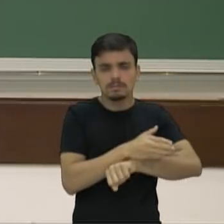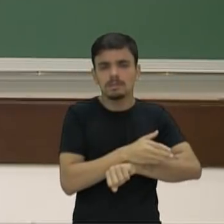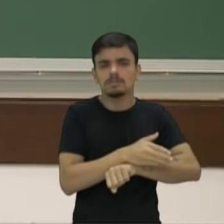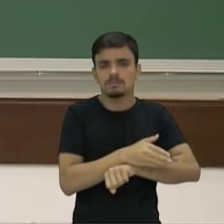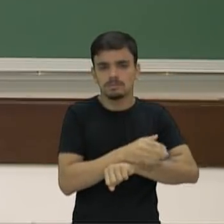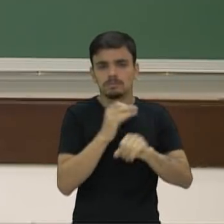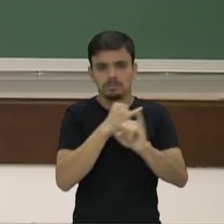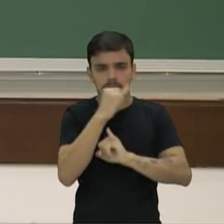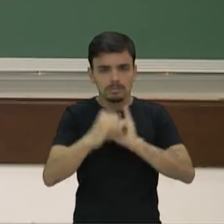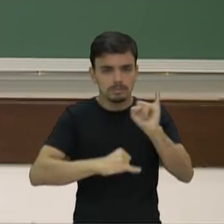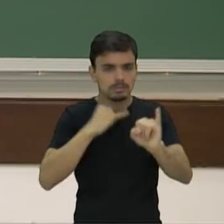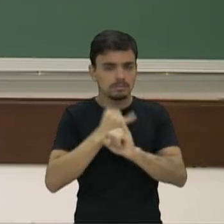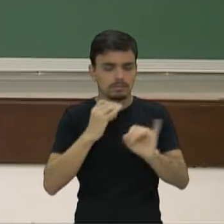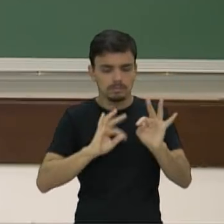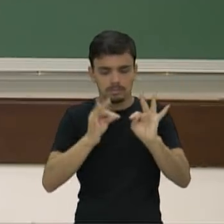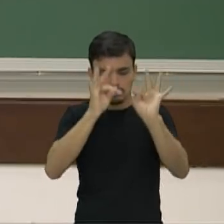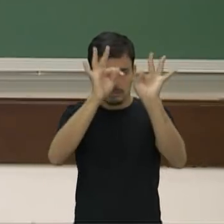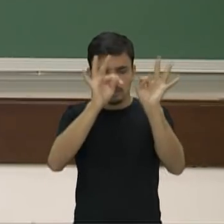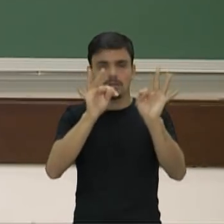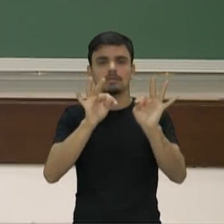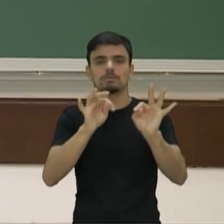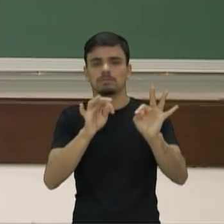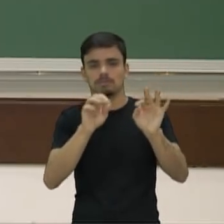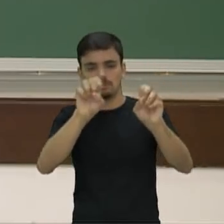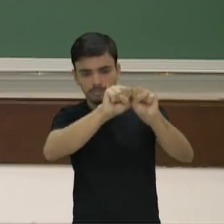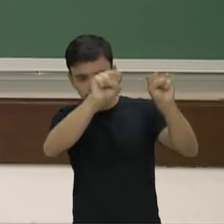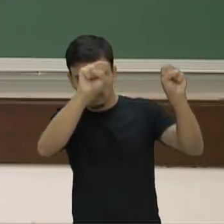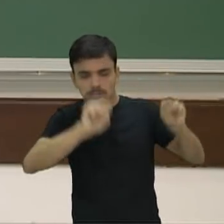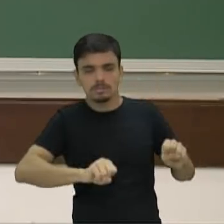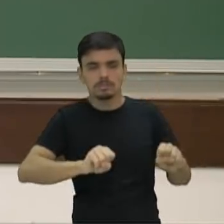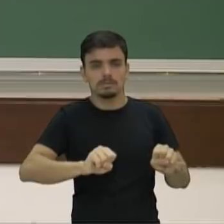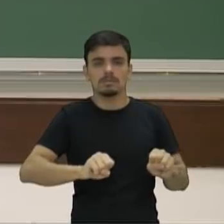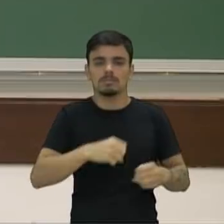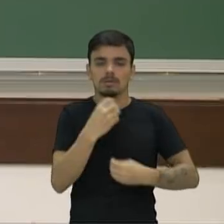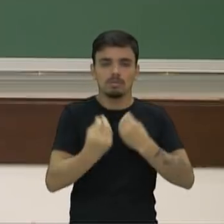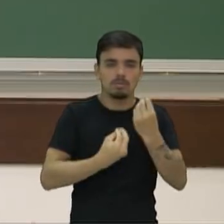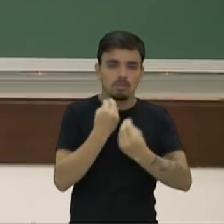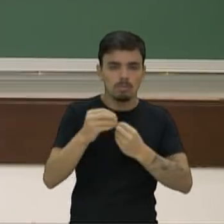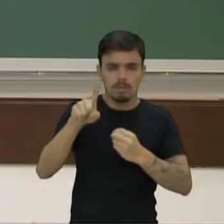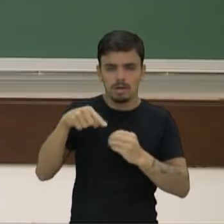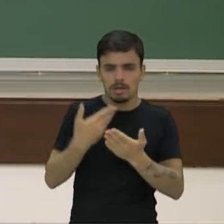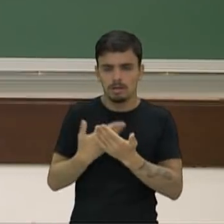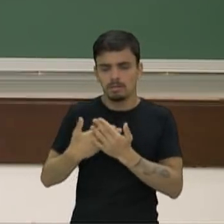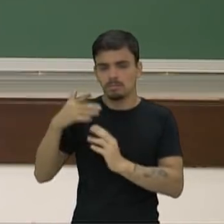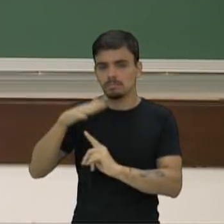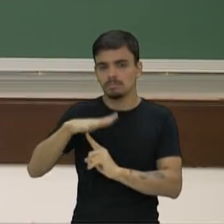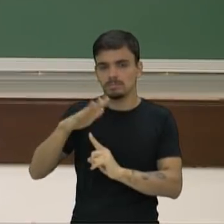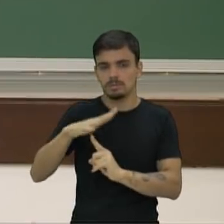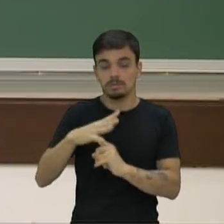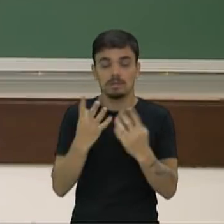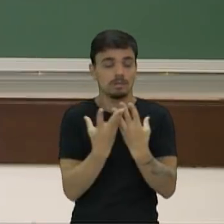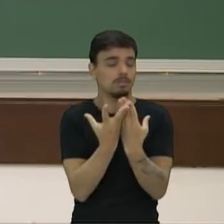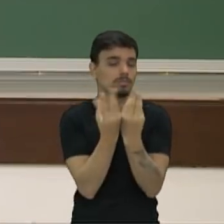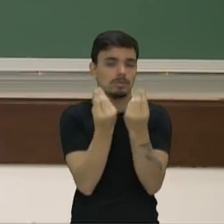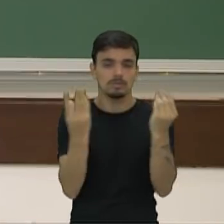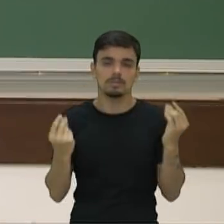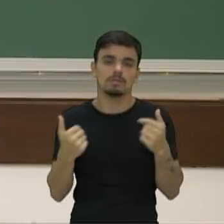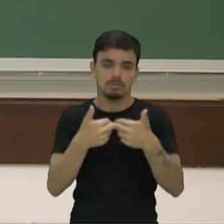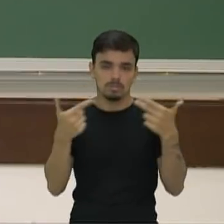acesso, conhecer o sistema, enfim, poxa, a plataforma Aula Paraná, um universo aí que está